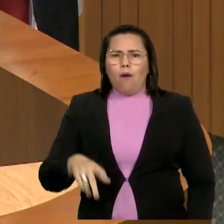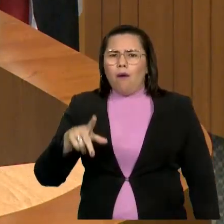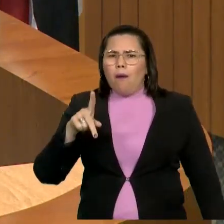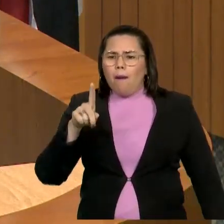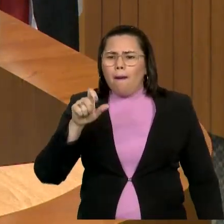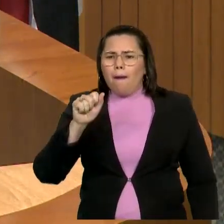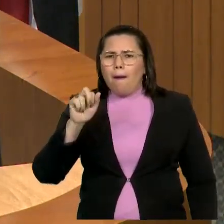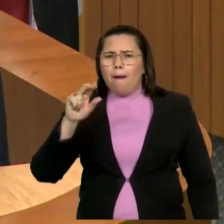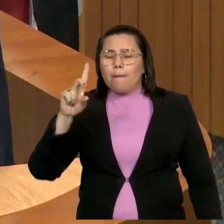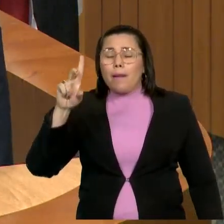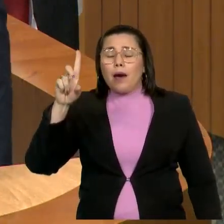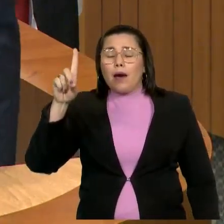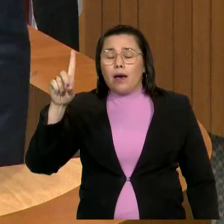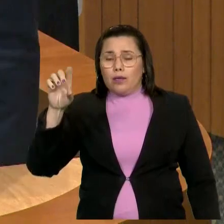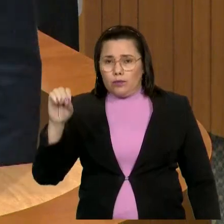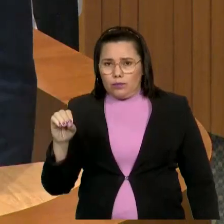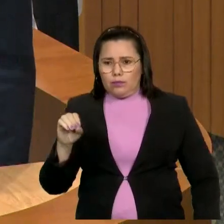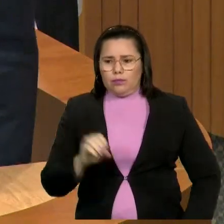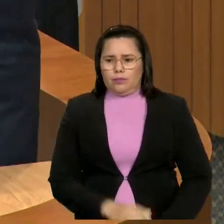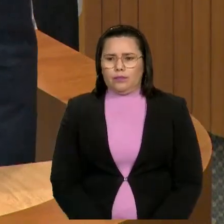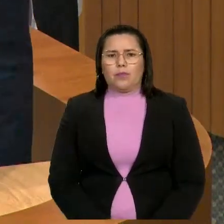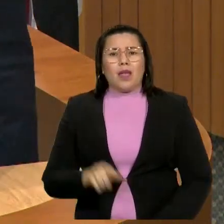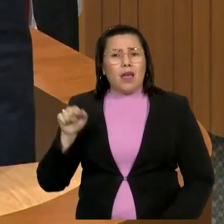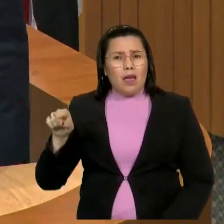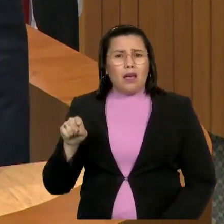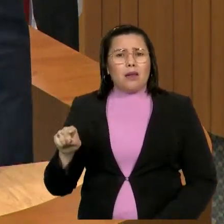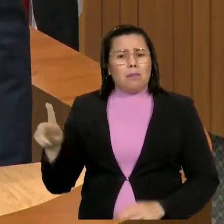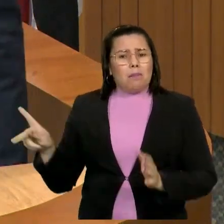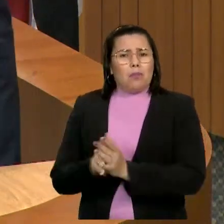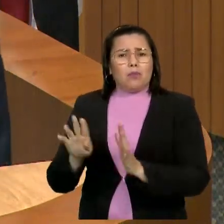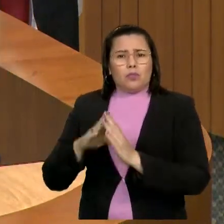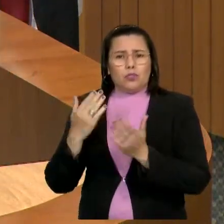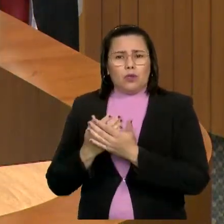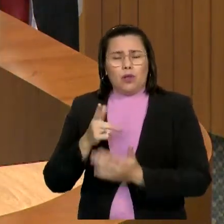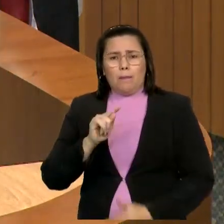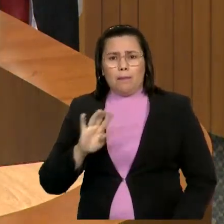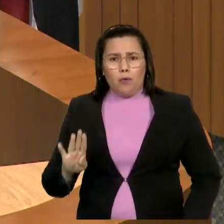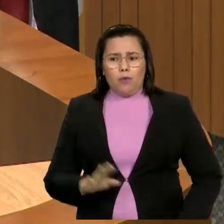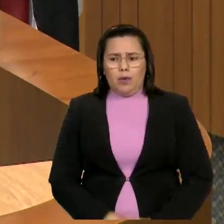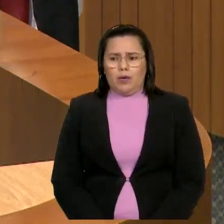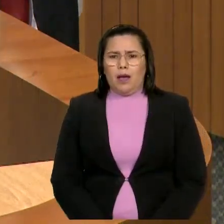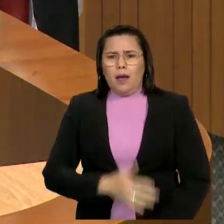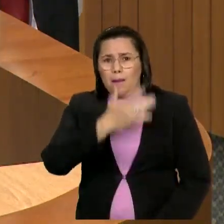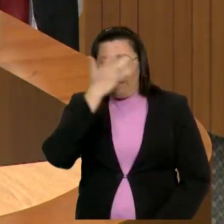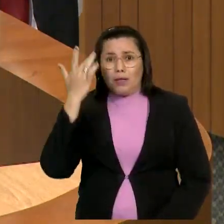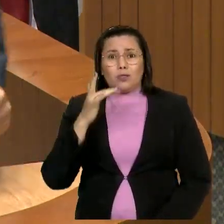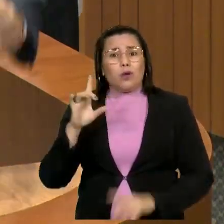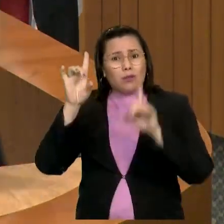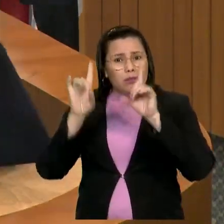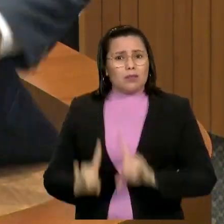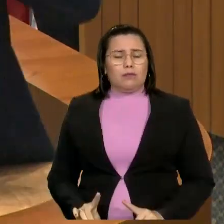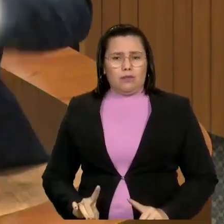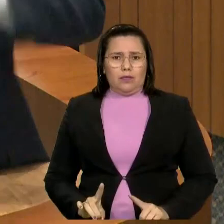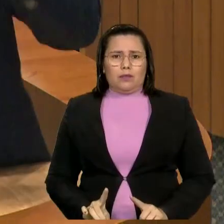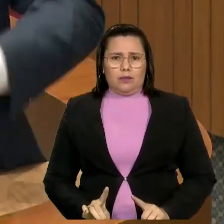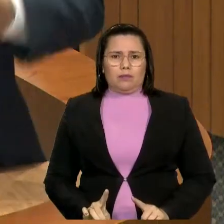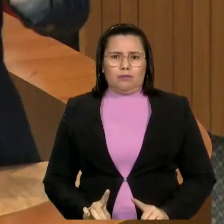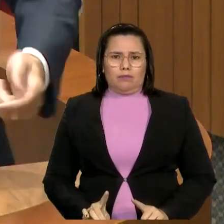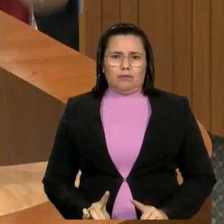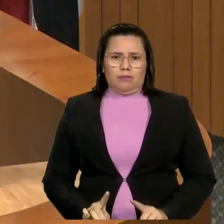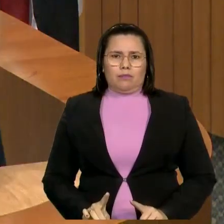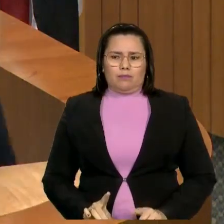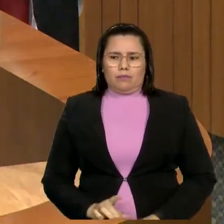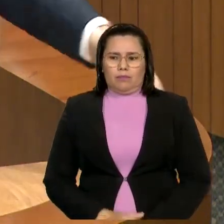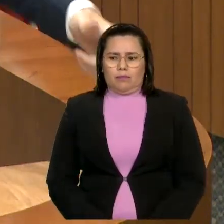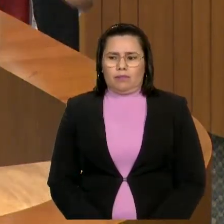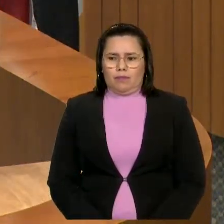universidade pública, oriundo de escola pública, pessoa com deficiência, autodeclarado